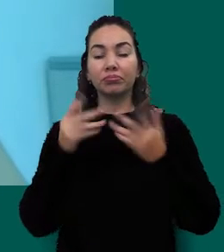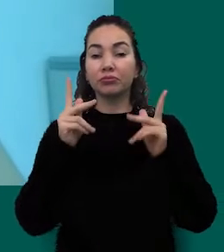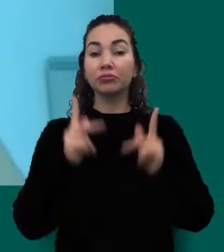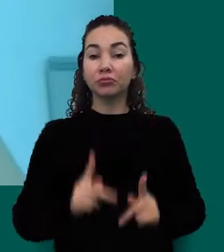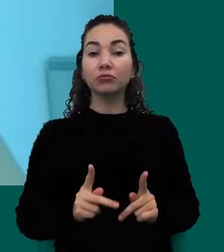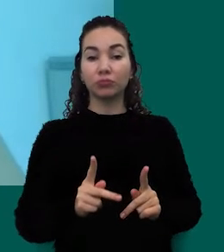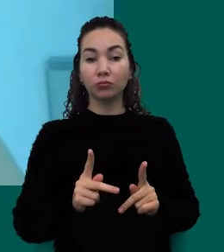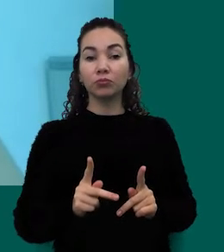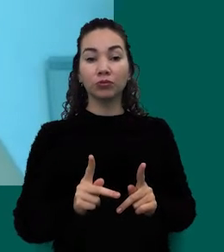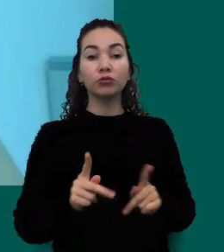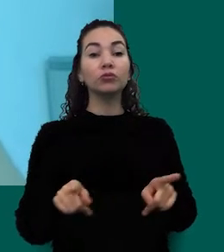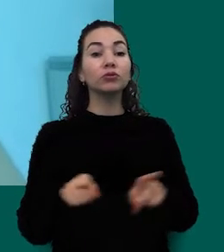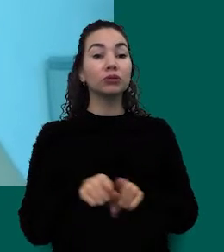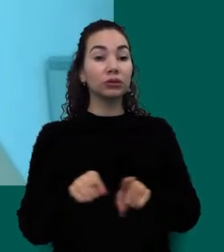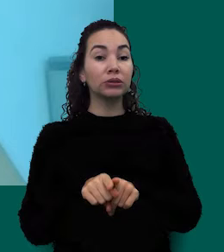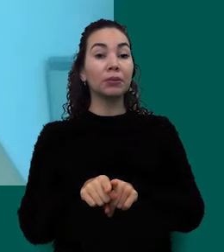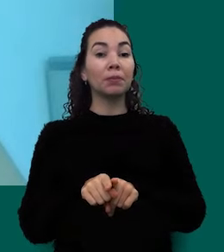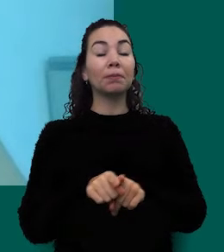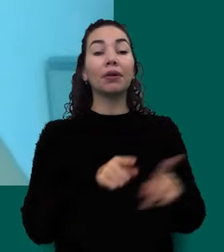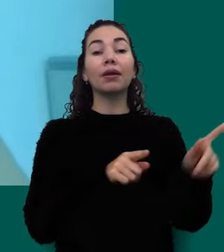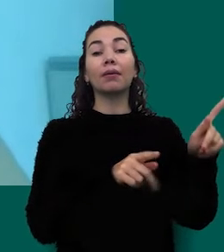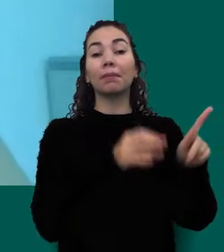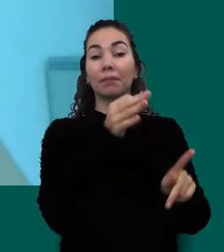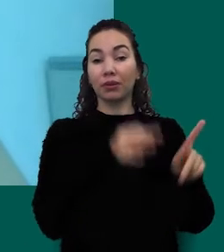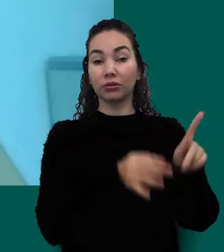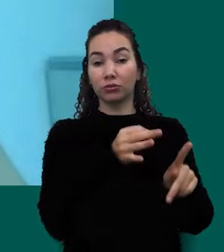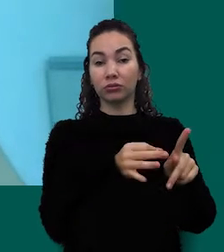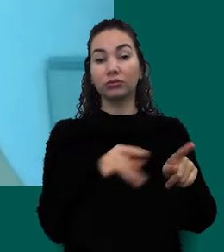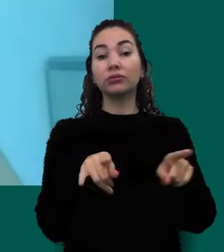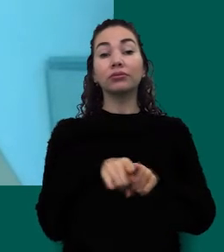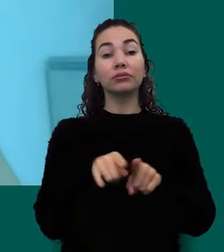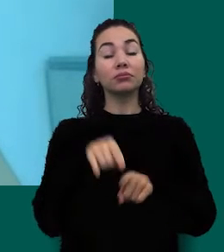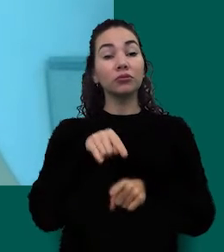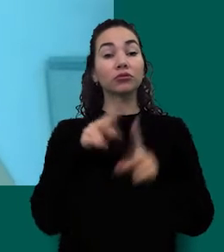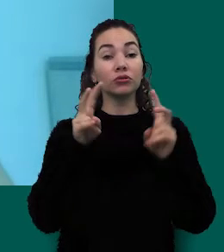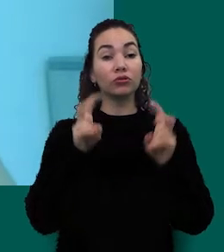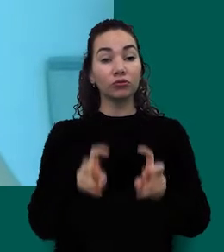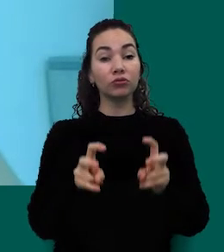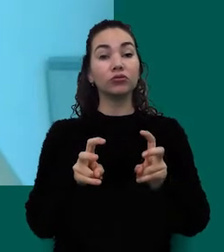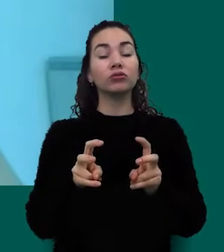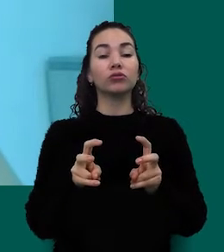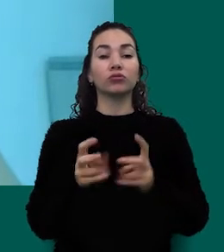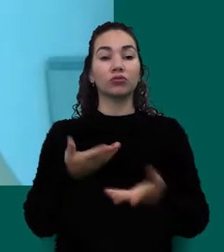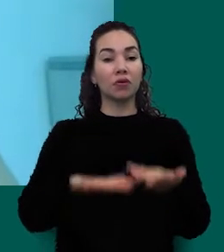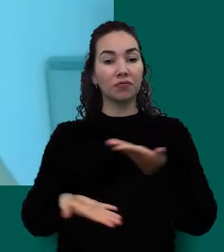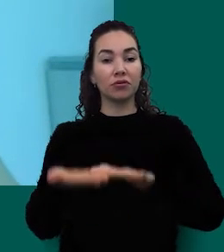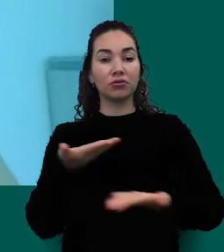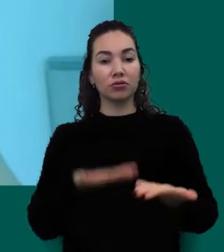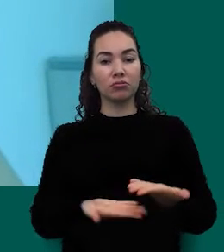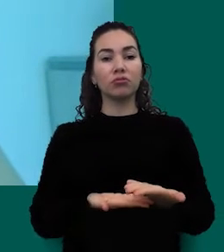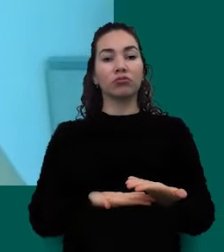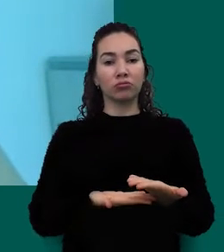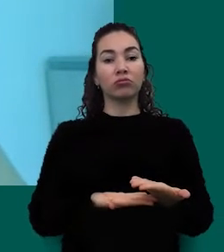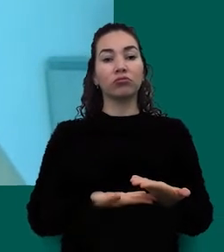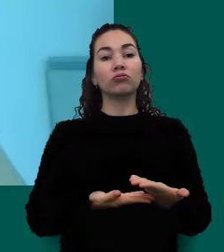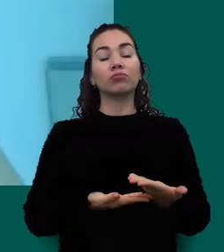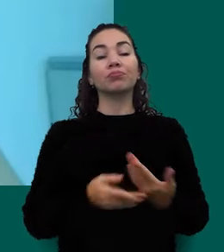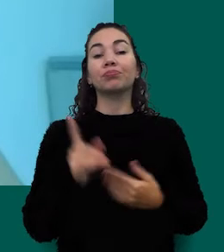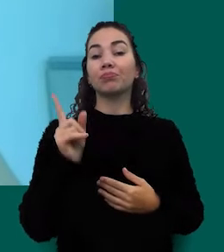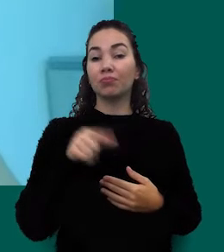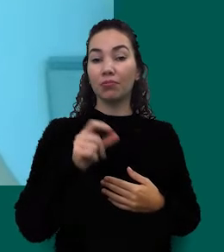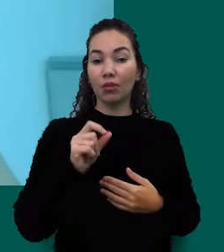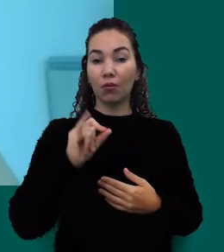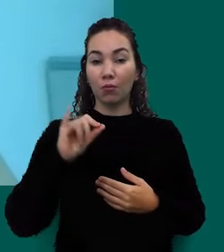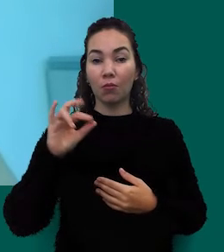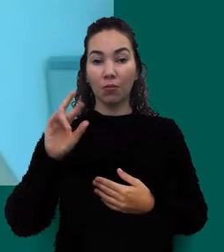pessoas físicas e de pessoas jurídicas. E um desses temas que nós fizemos o atendimento em larga escala é o